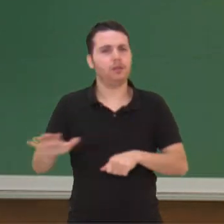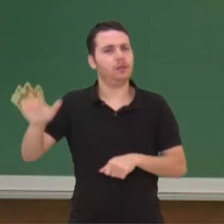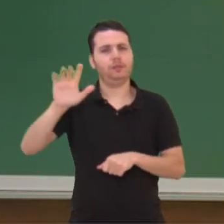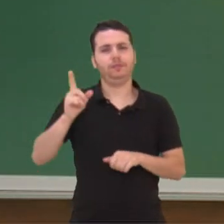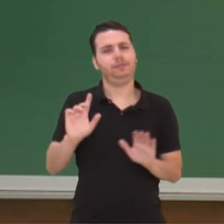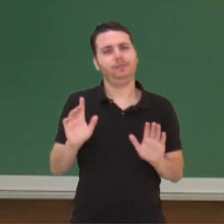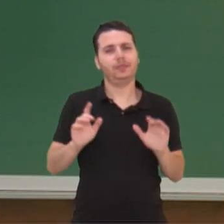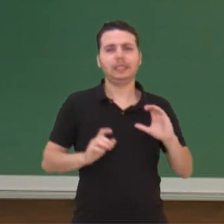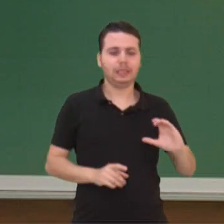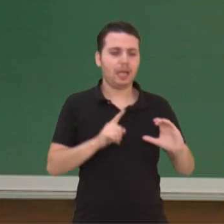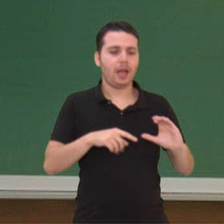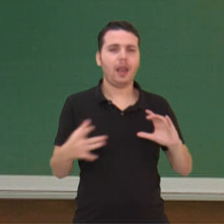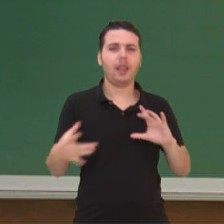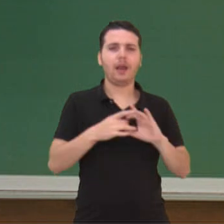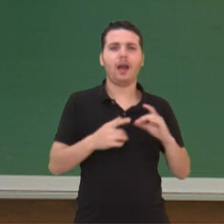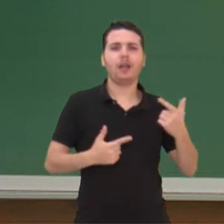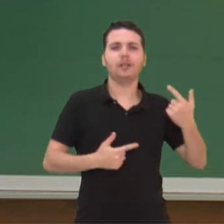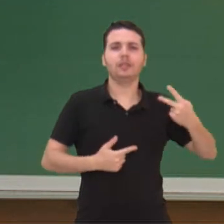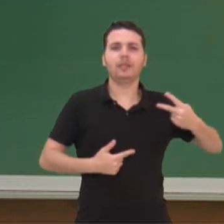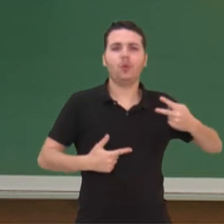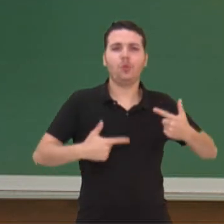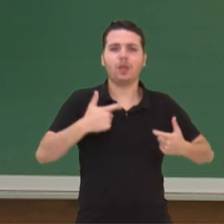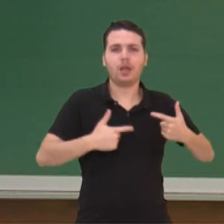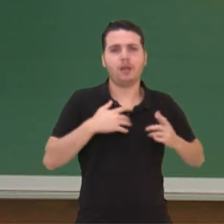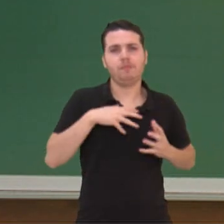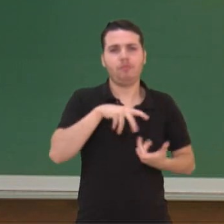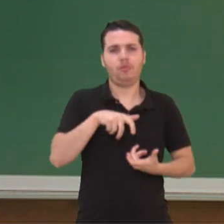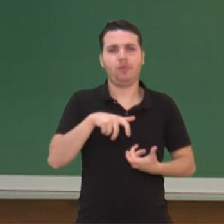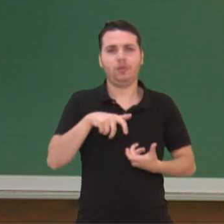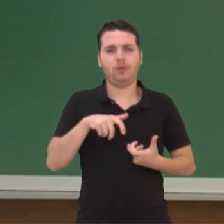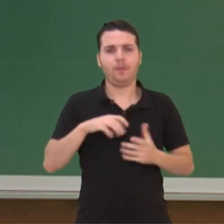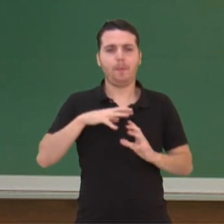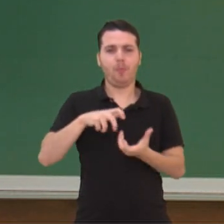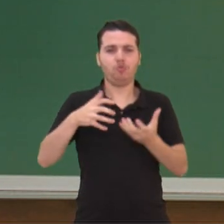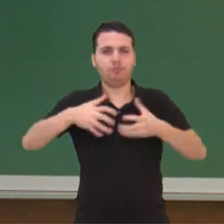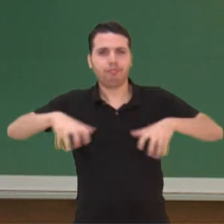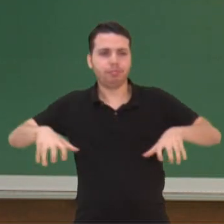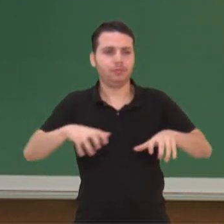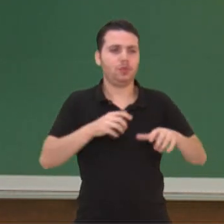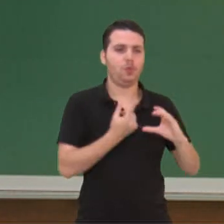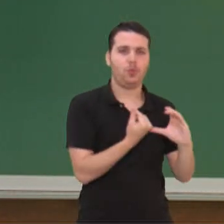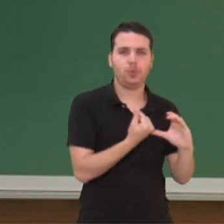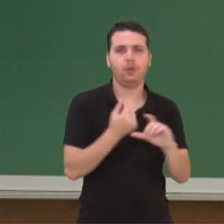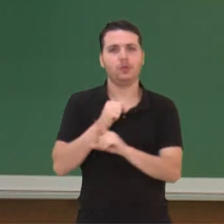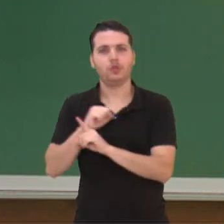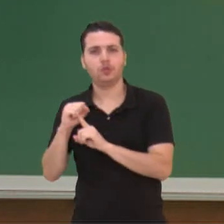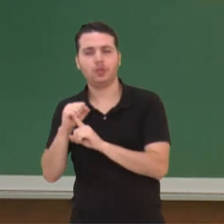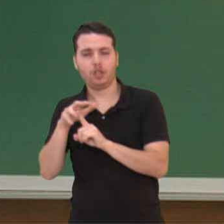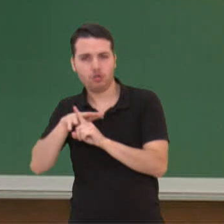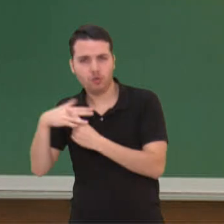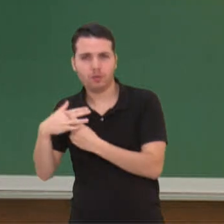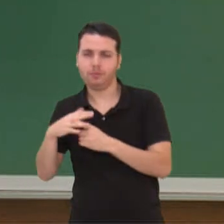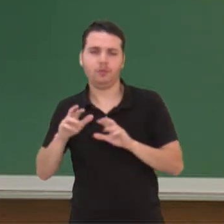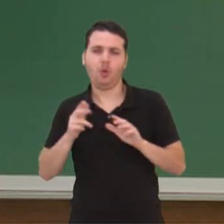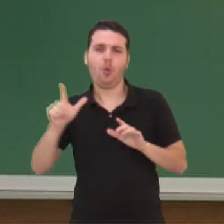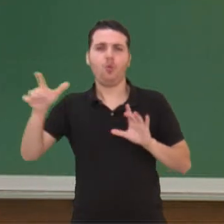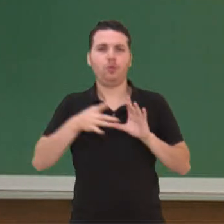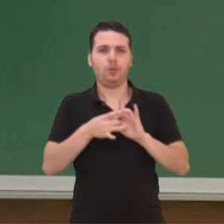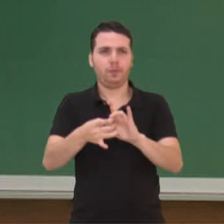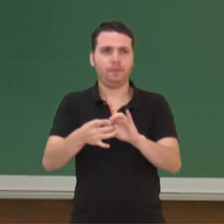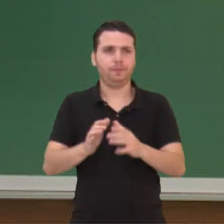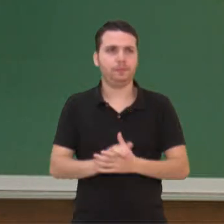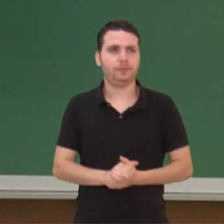depois ali ao mundo bipolar, então é um outro contexto. E aí sobre a globalização e o